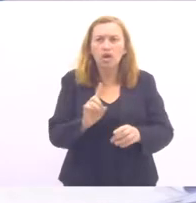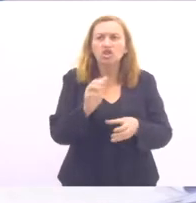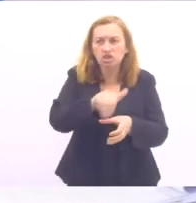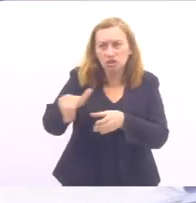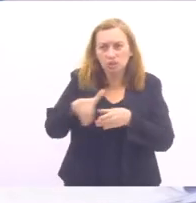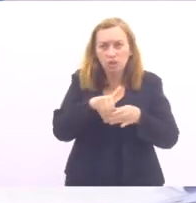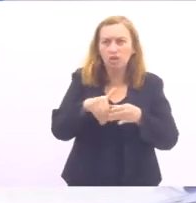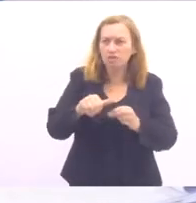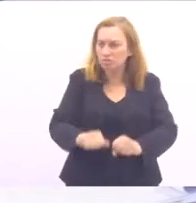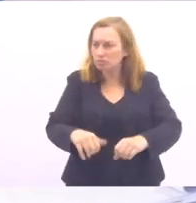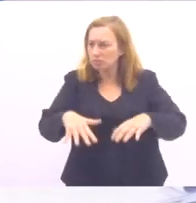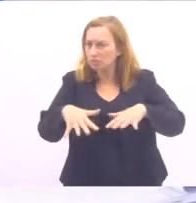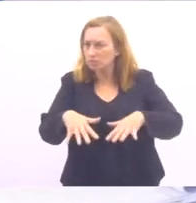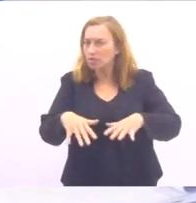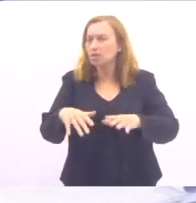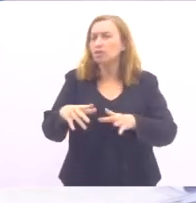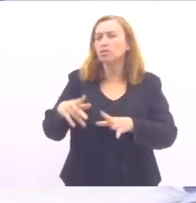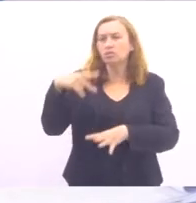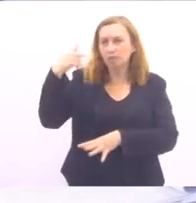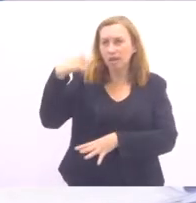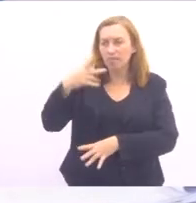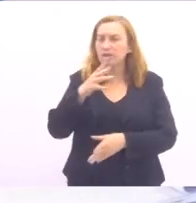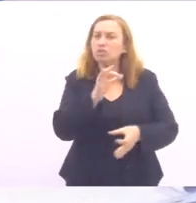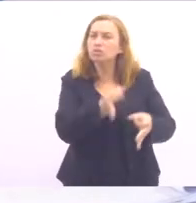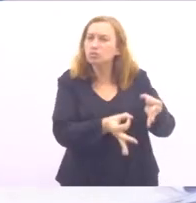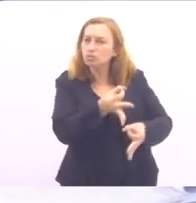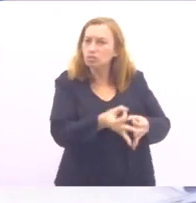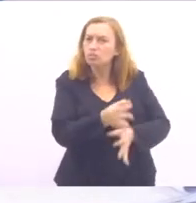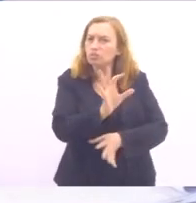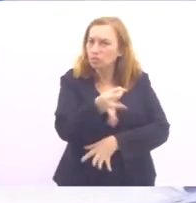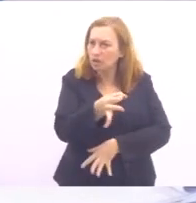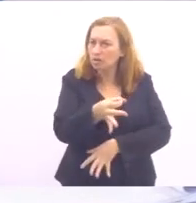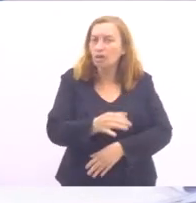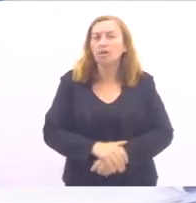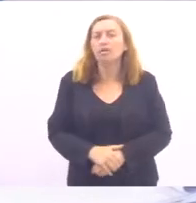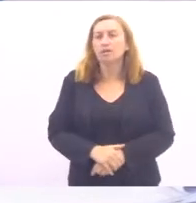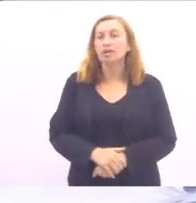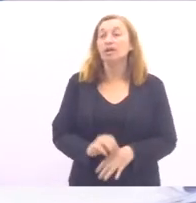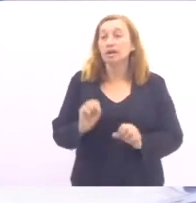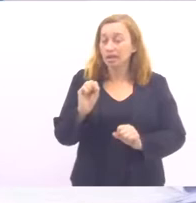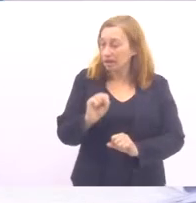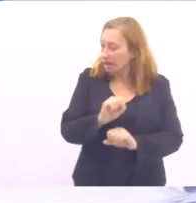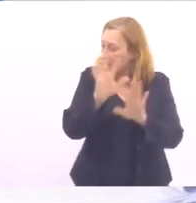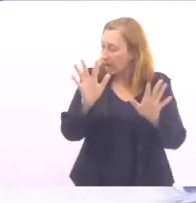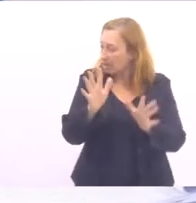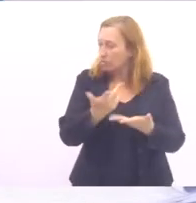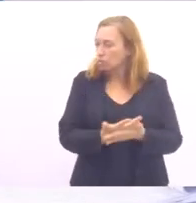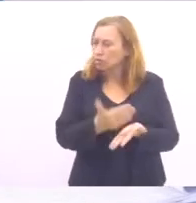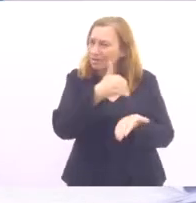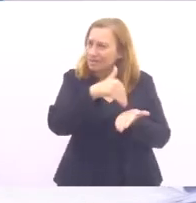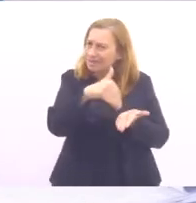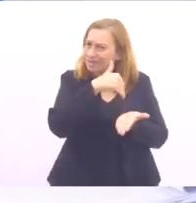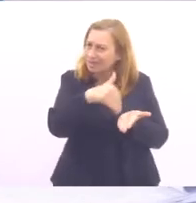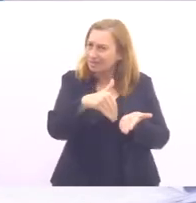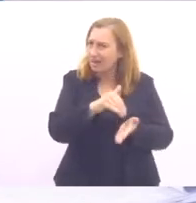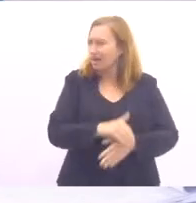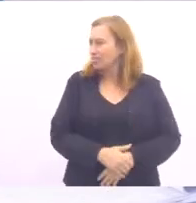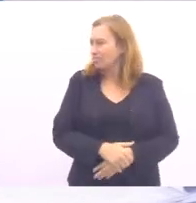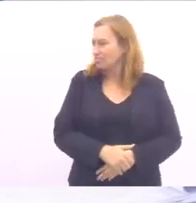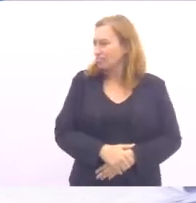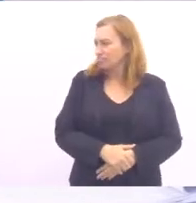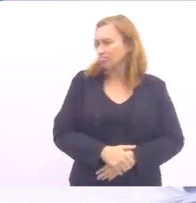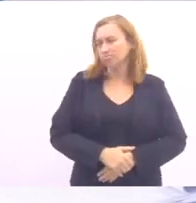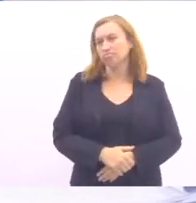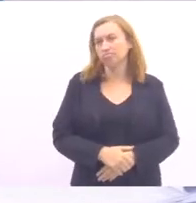no parlamento, os juízes votam, né? É claro que o secretário da